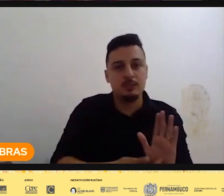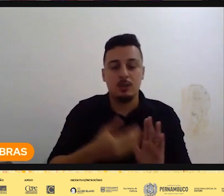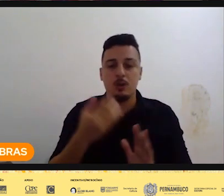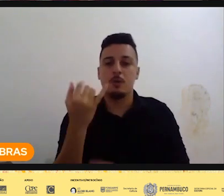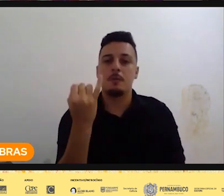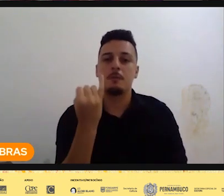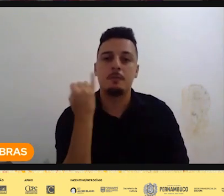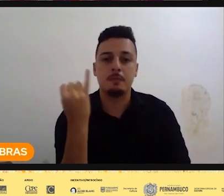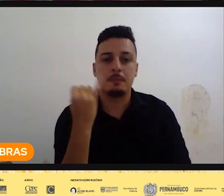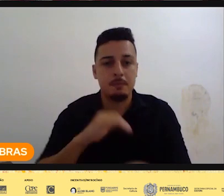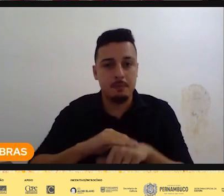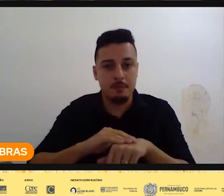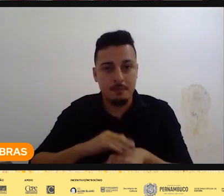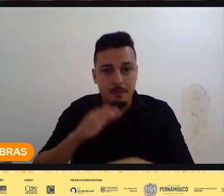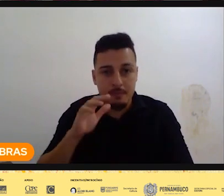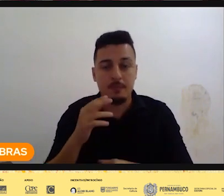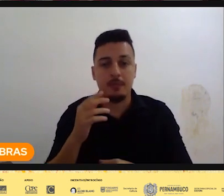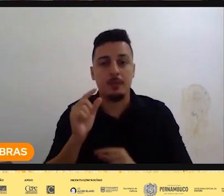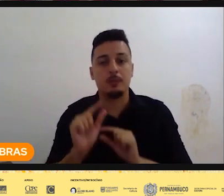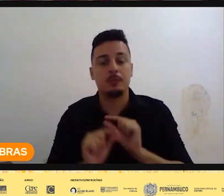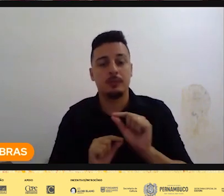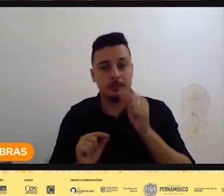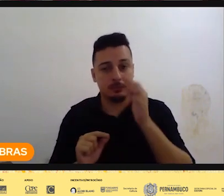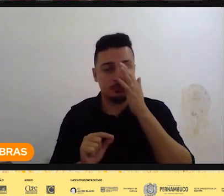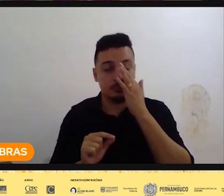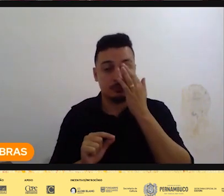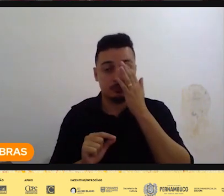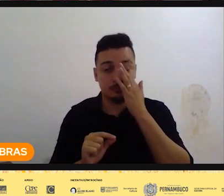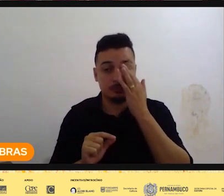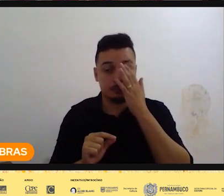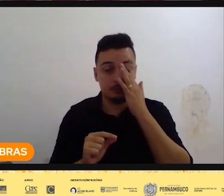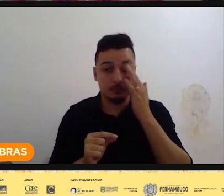para a animação ter esses editais públicos, porque